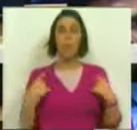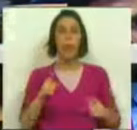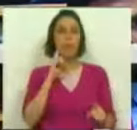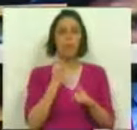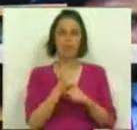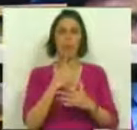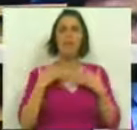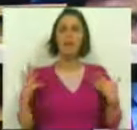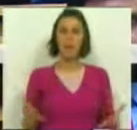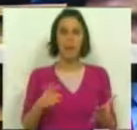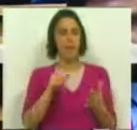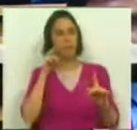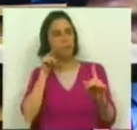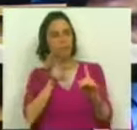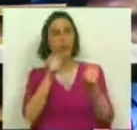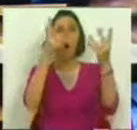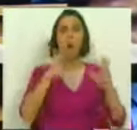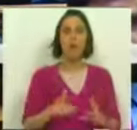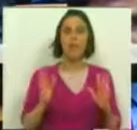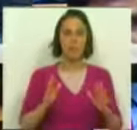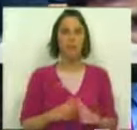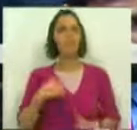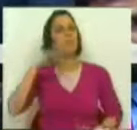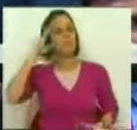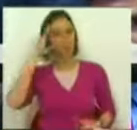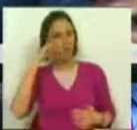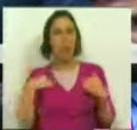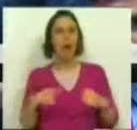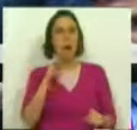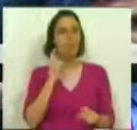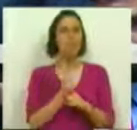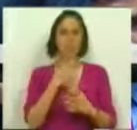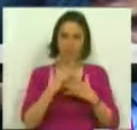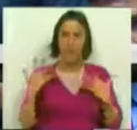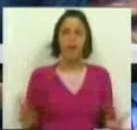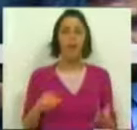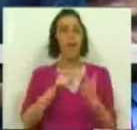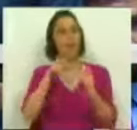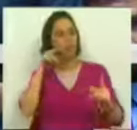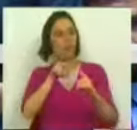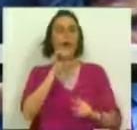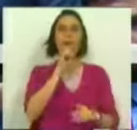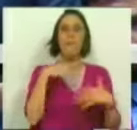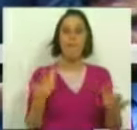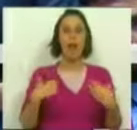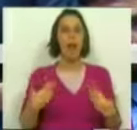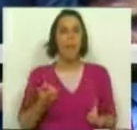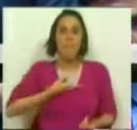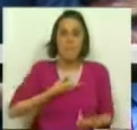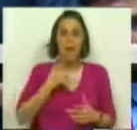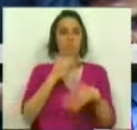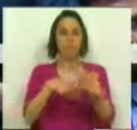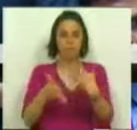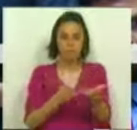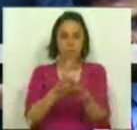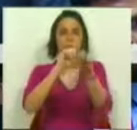uma exigência grande do ponto de vista orçamental. Nós sabemos que temos uma exigência grande do ponto de vista da capacidade que temos de ter para